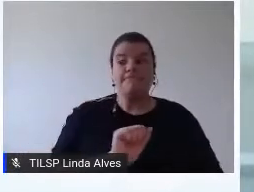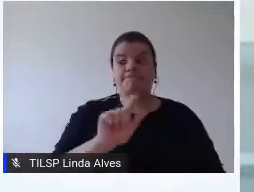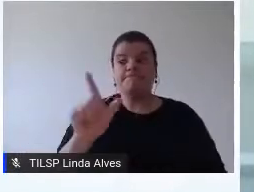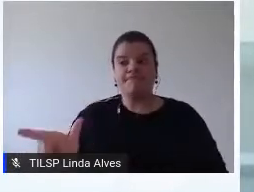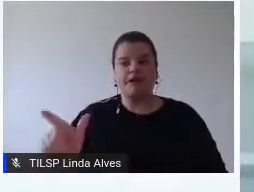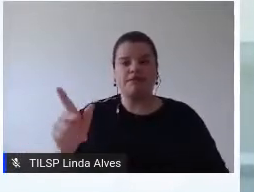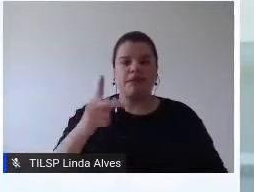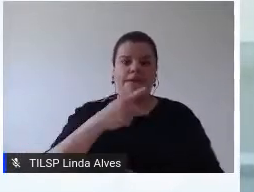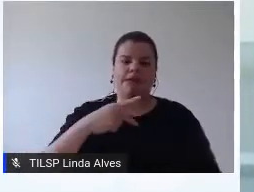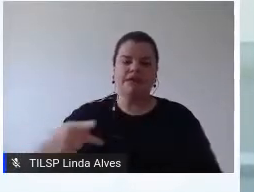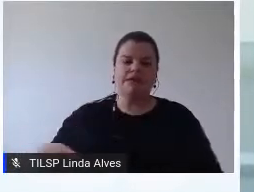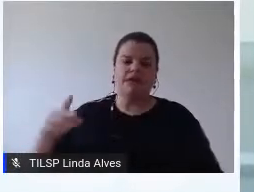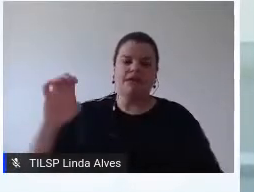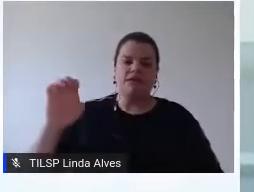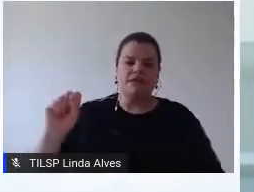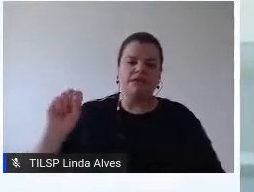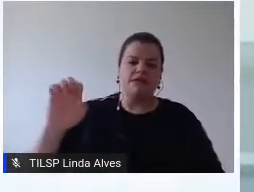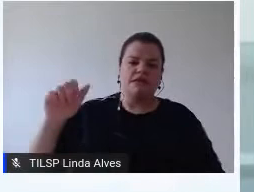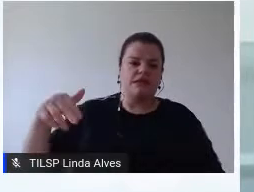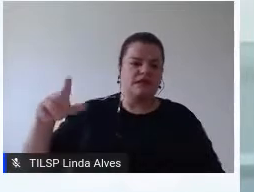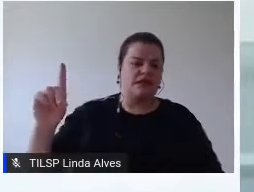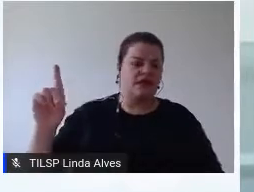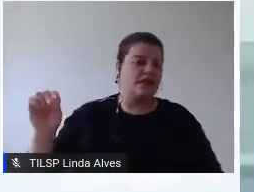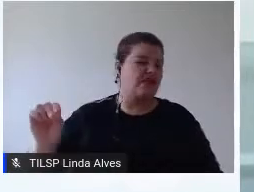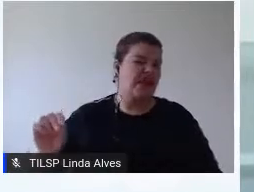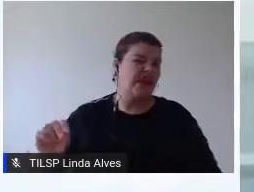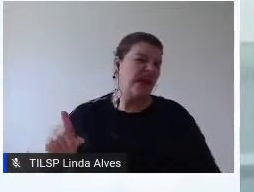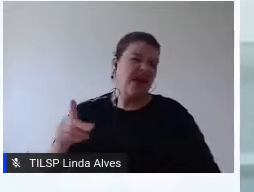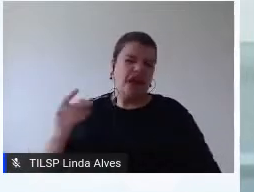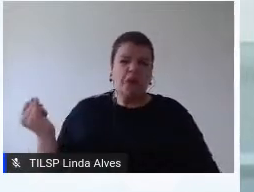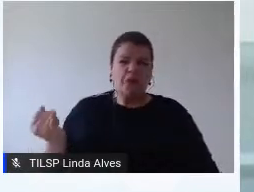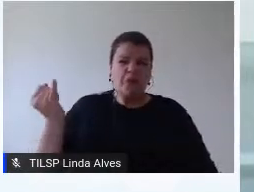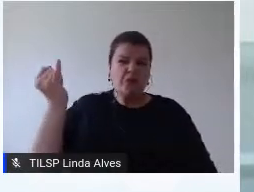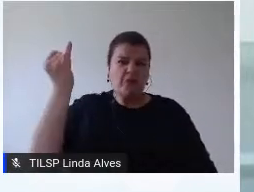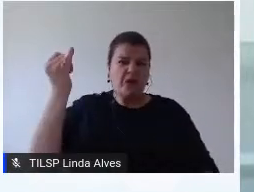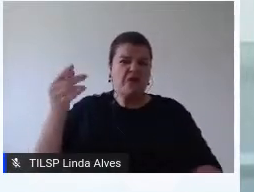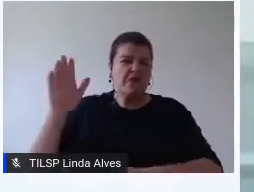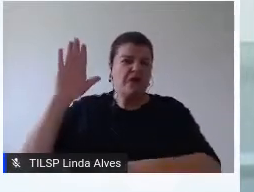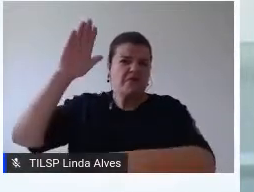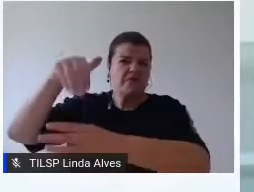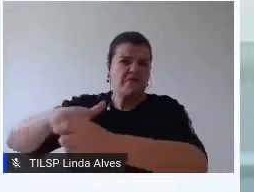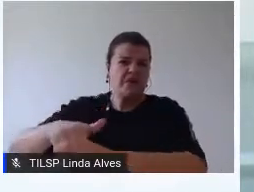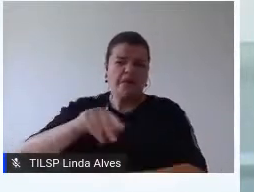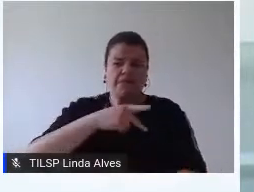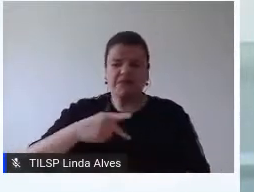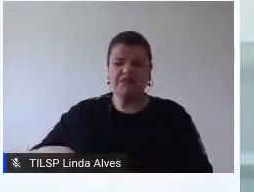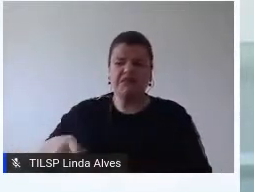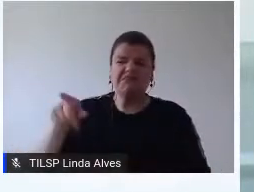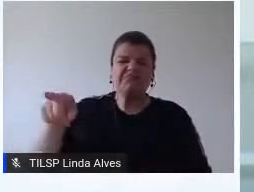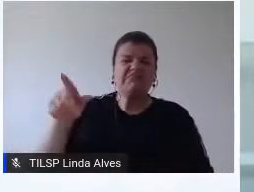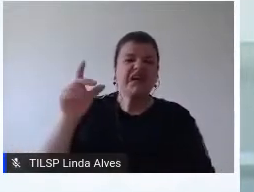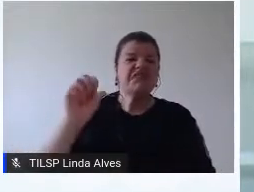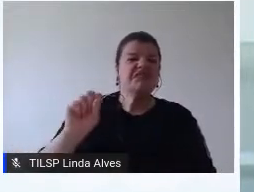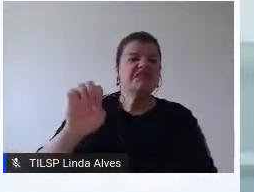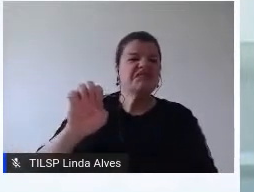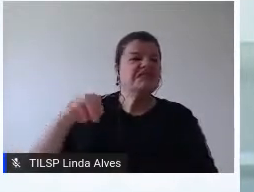que no artigo eu não dei muita importância para a eleição da presidência do Senado,